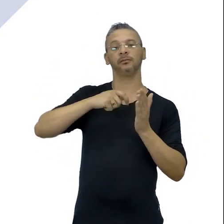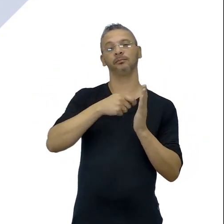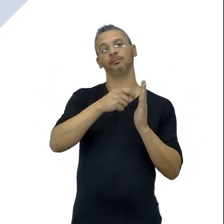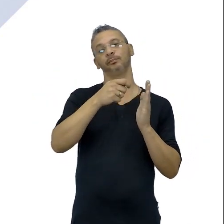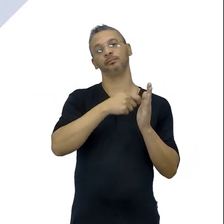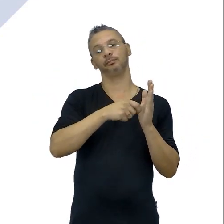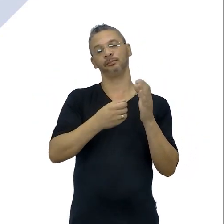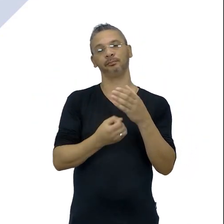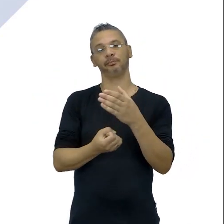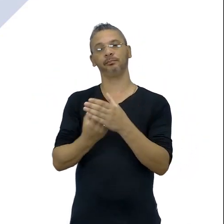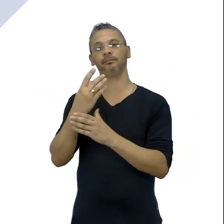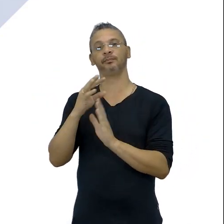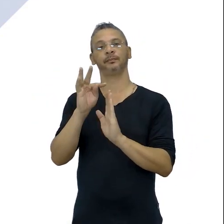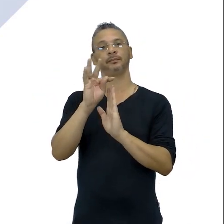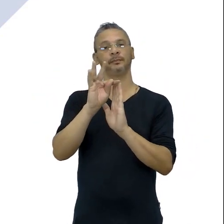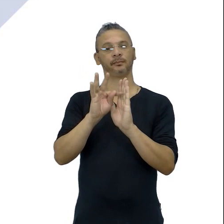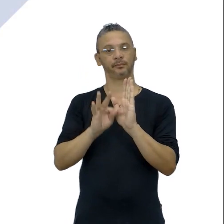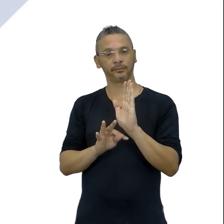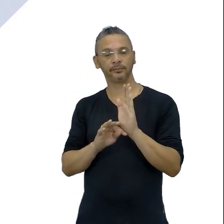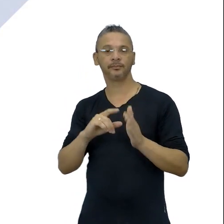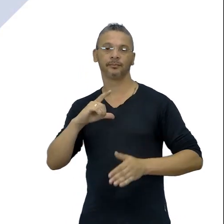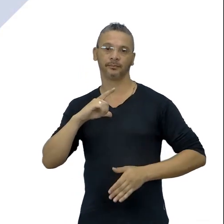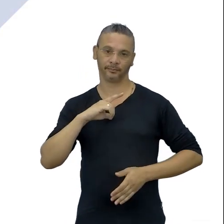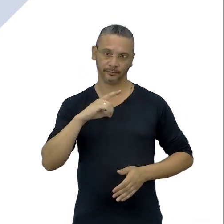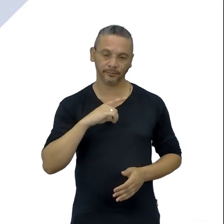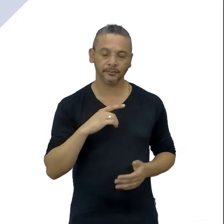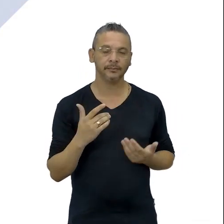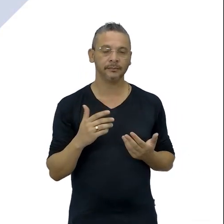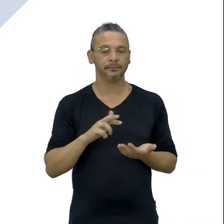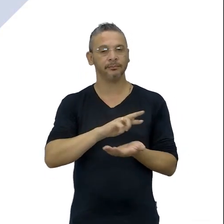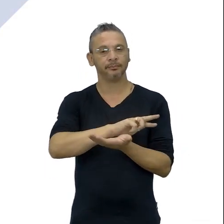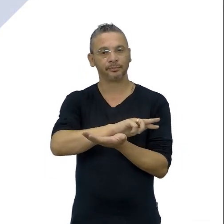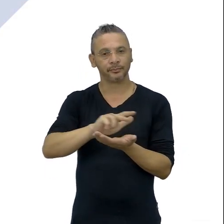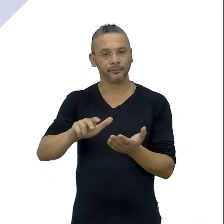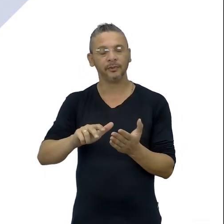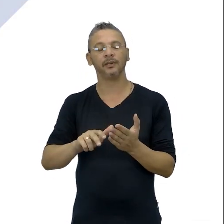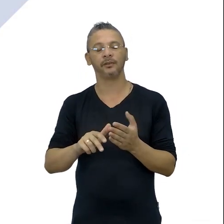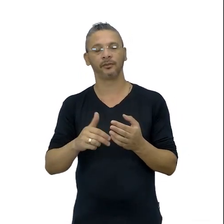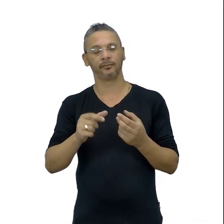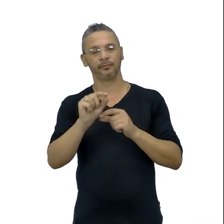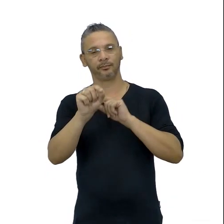na produção de textos verbais e não verbais em diferentes gêneros.